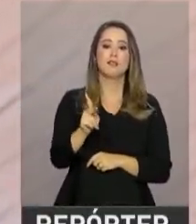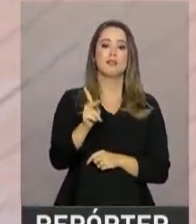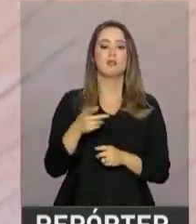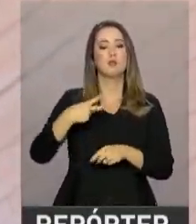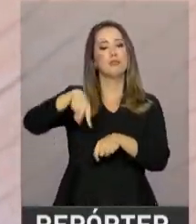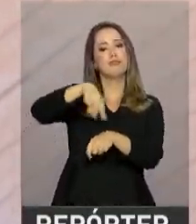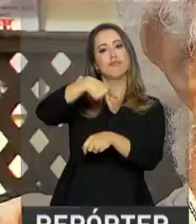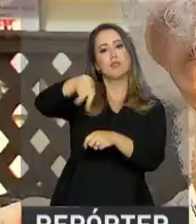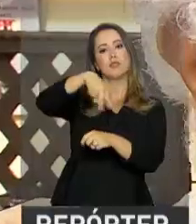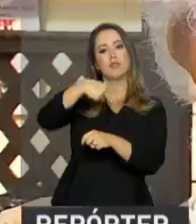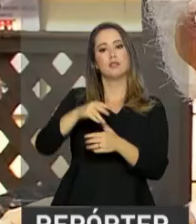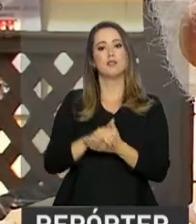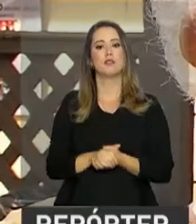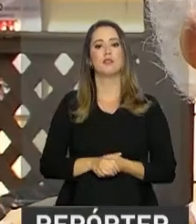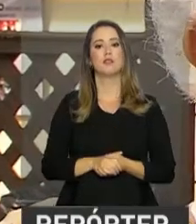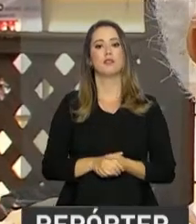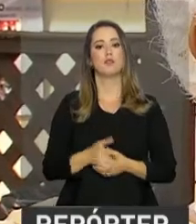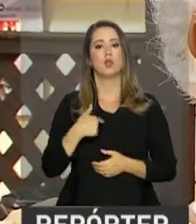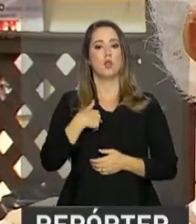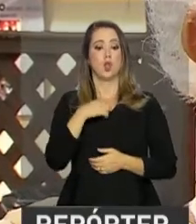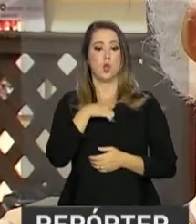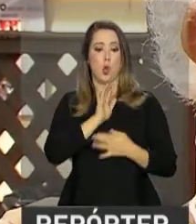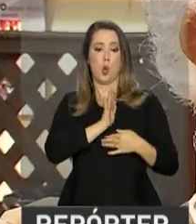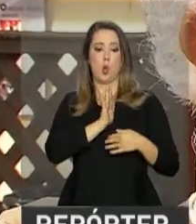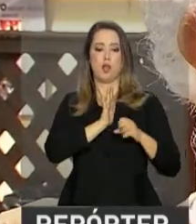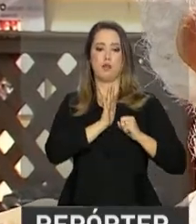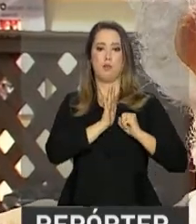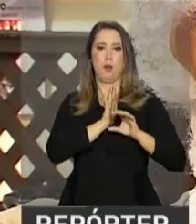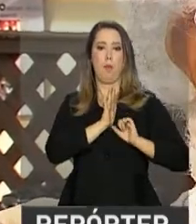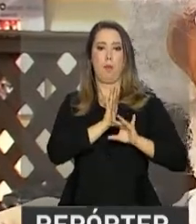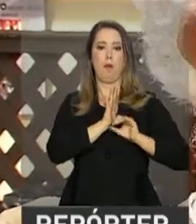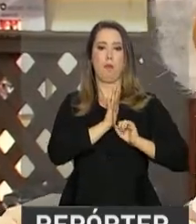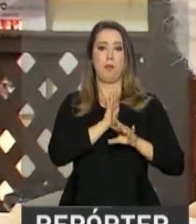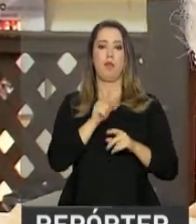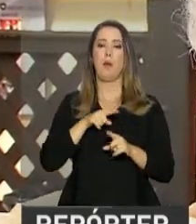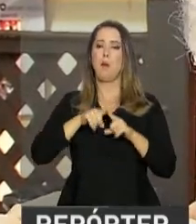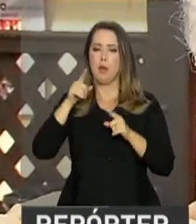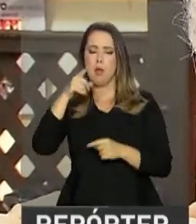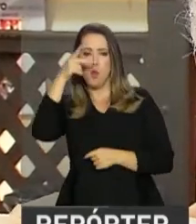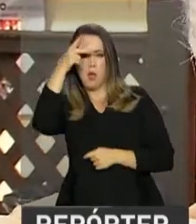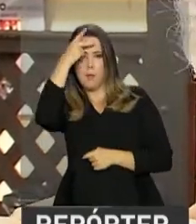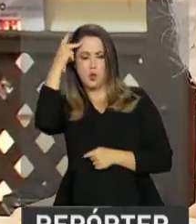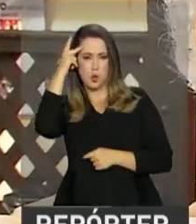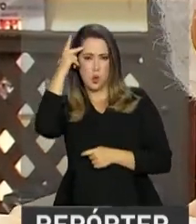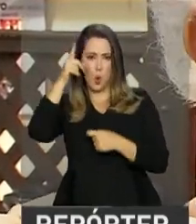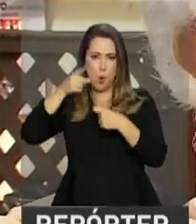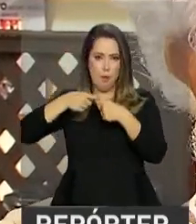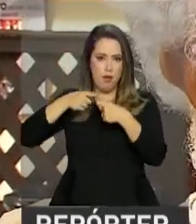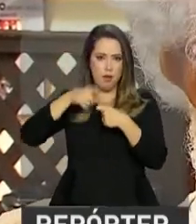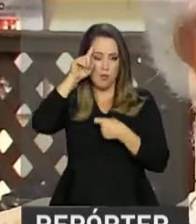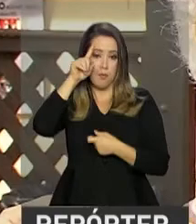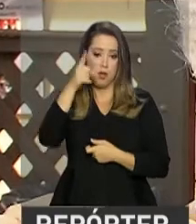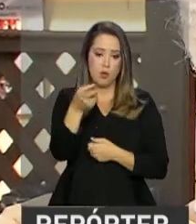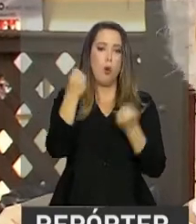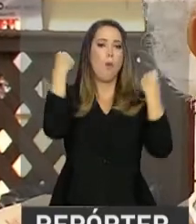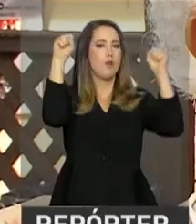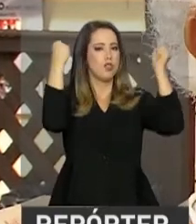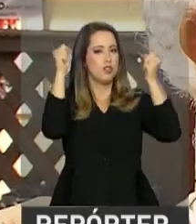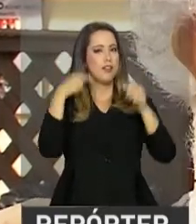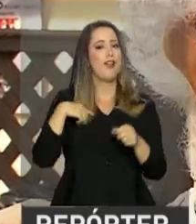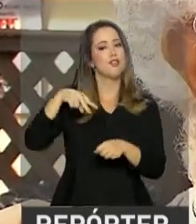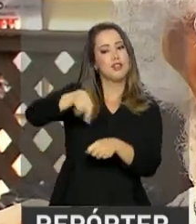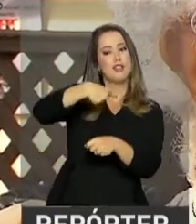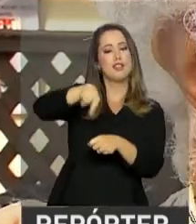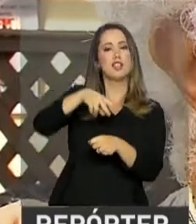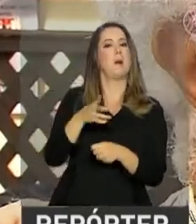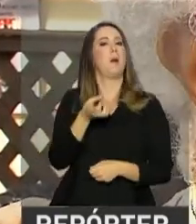recomendação médica. Tem um marca-passo e o médico me aconselha a fazer a ginástica e vim dançar, que é uma